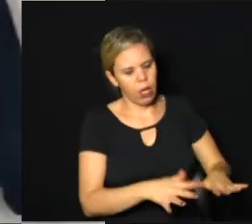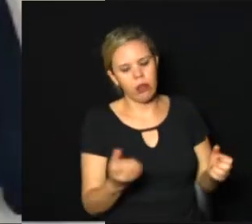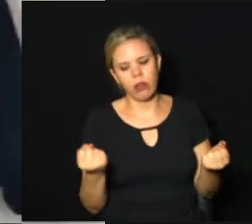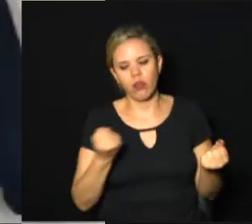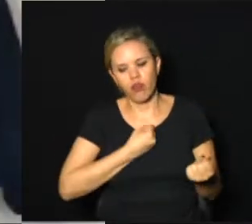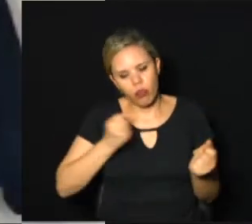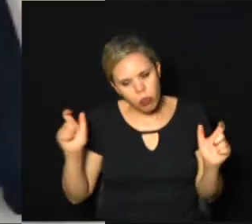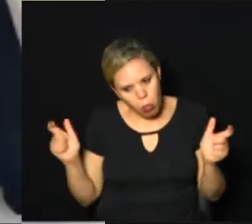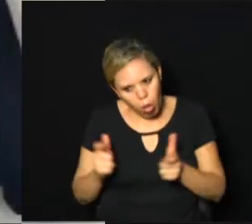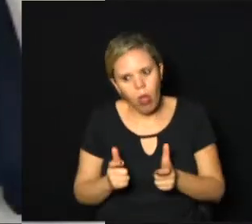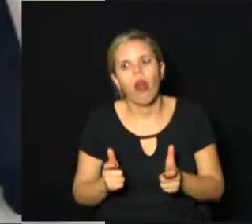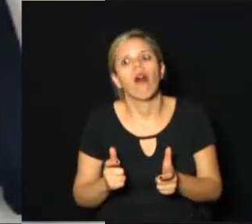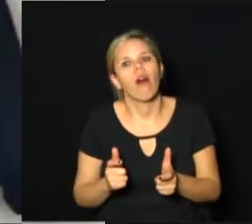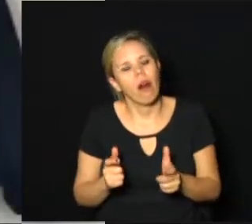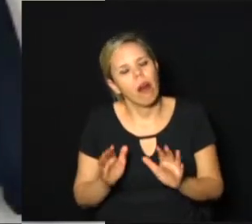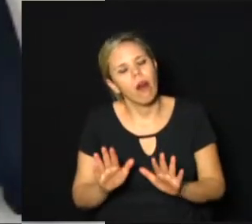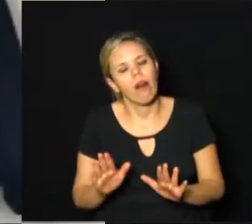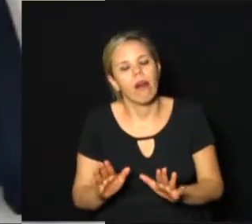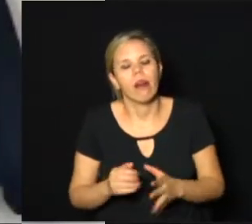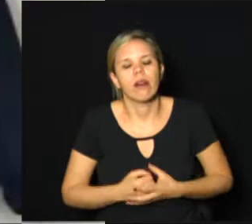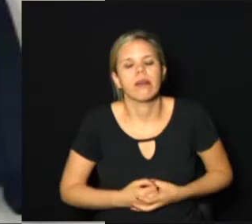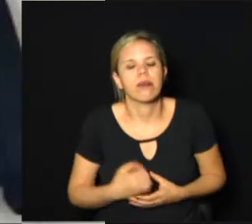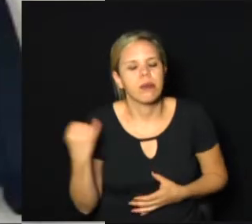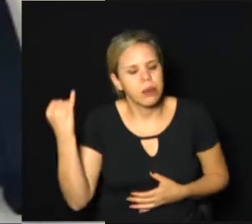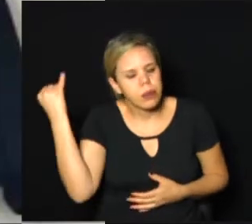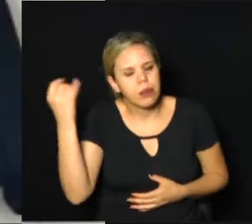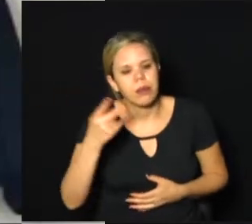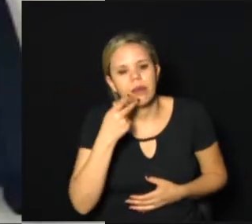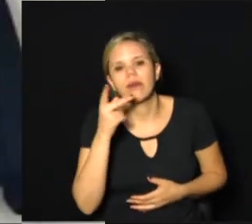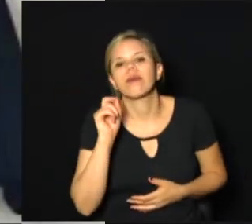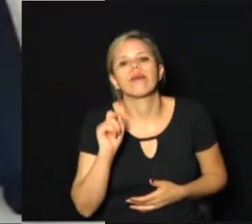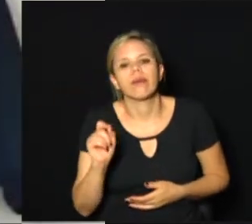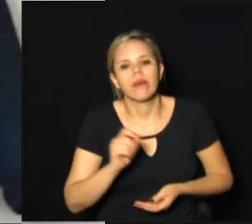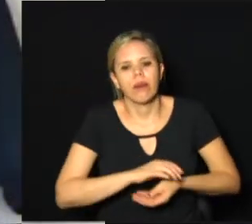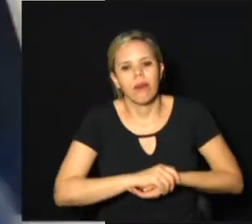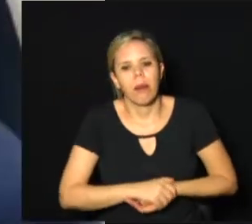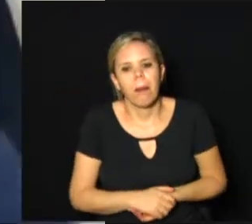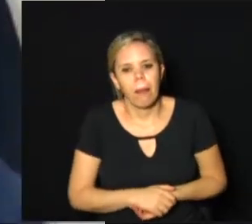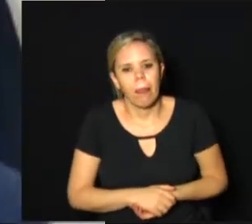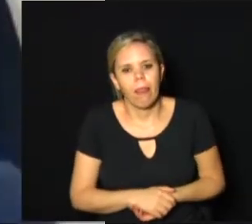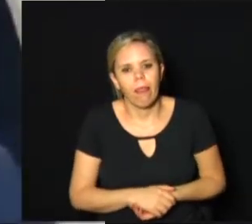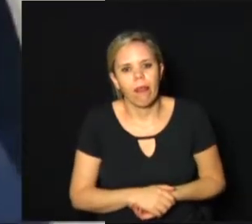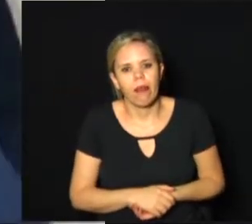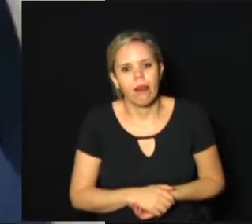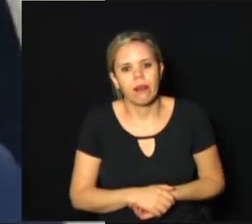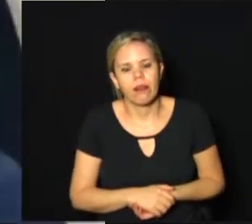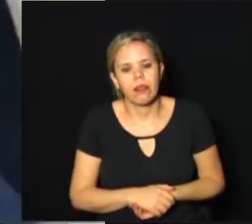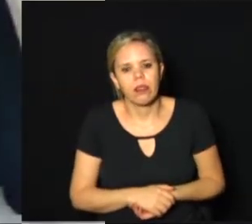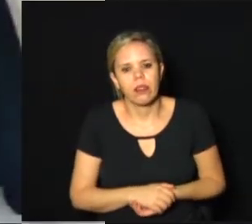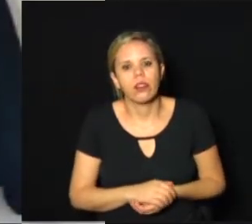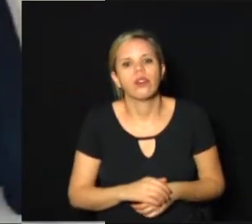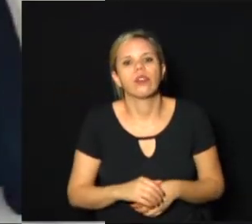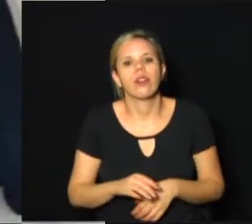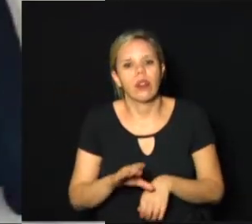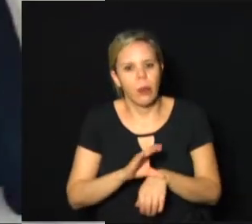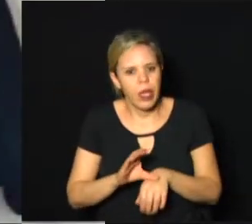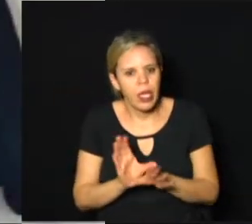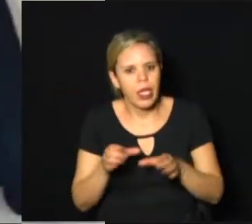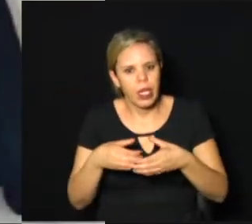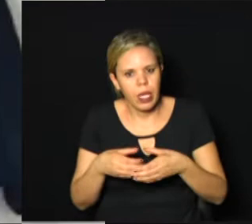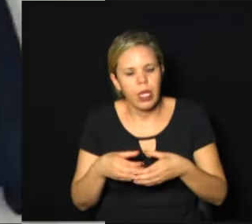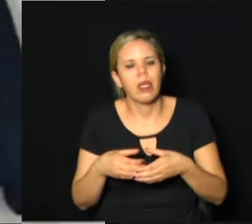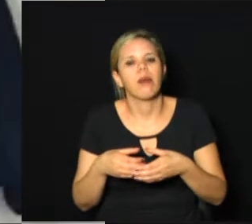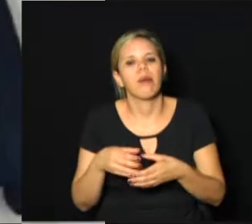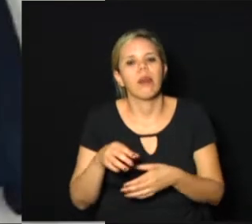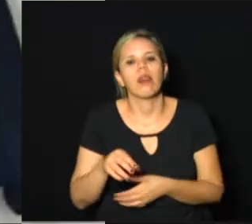caiu vertiginosamente. No entanto, é importante ressaltar que a constituição de uma equipe de terapia